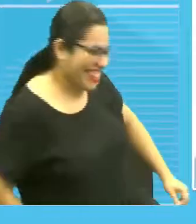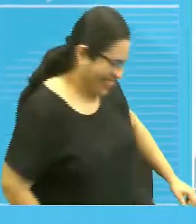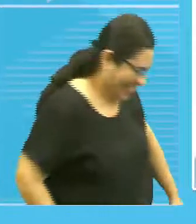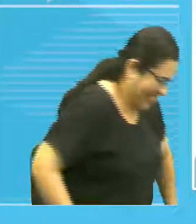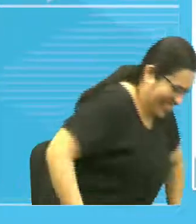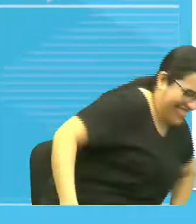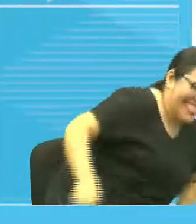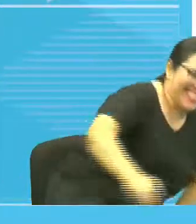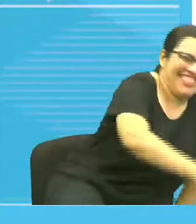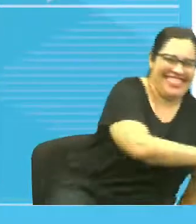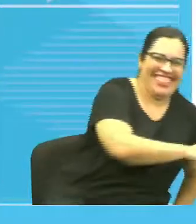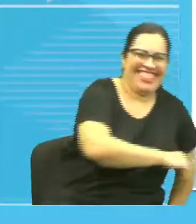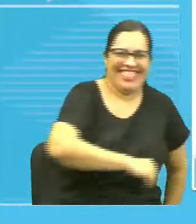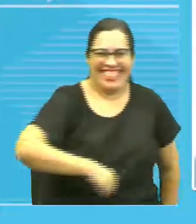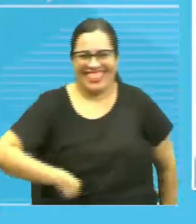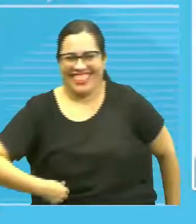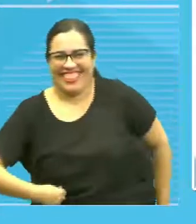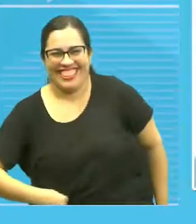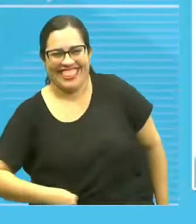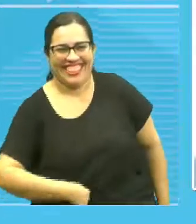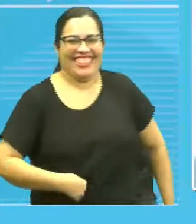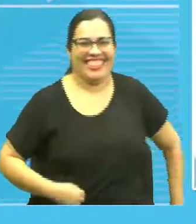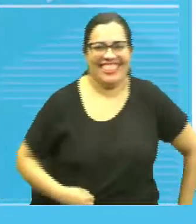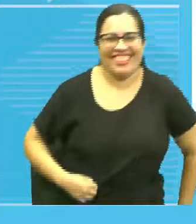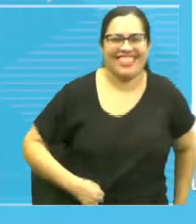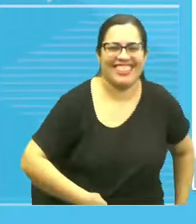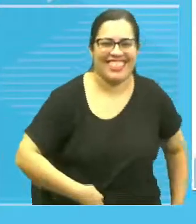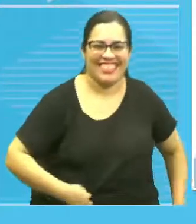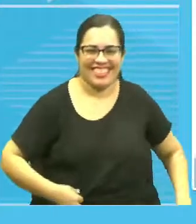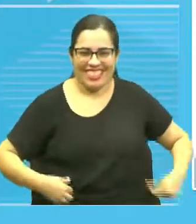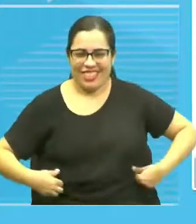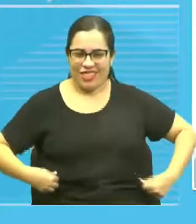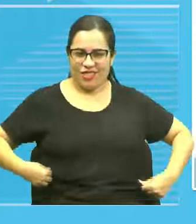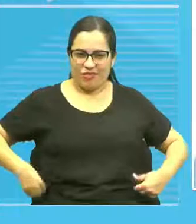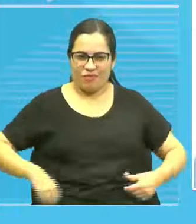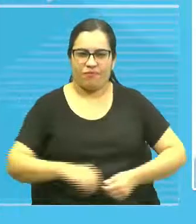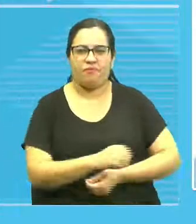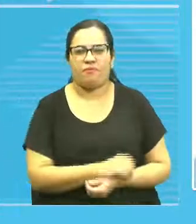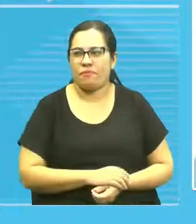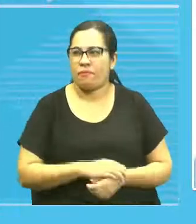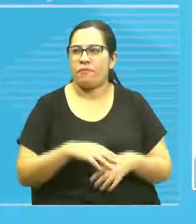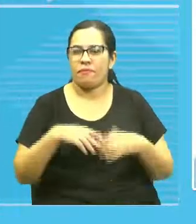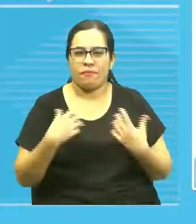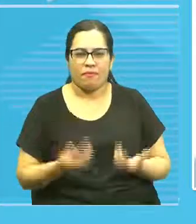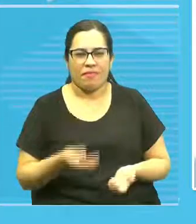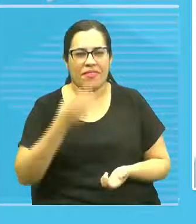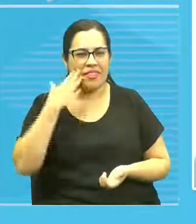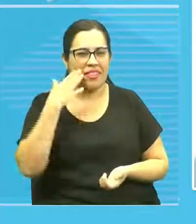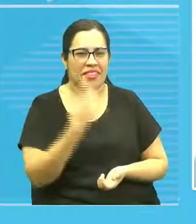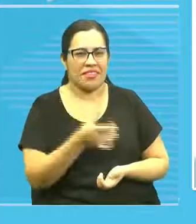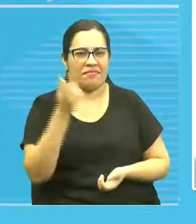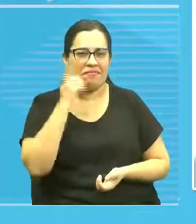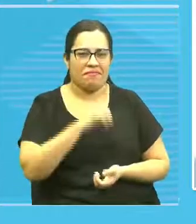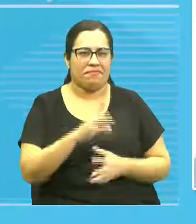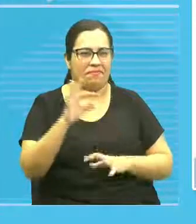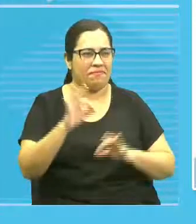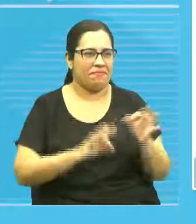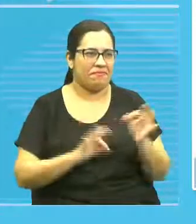oi. Rapaz, quem tem um cara desse aí tem tudo. Oi, já